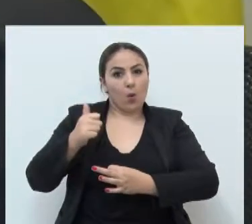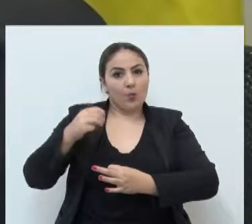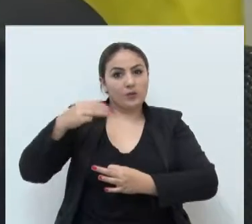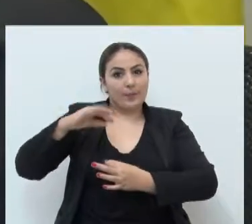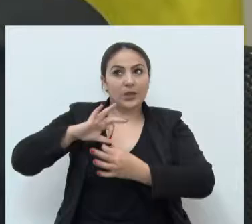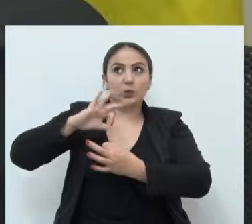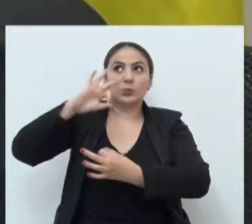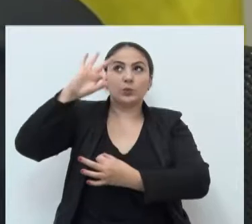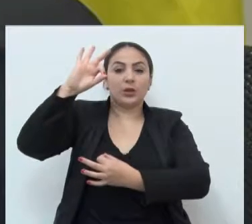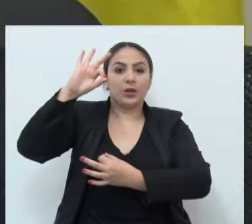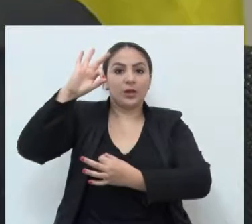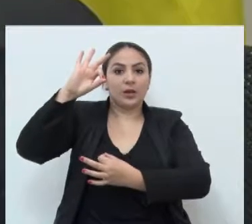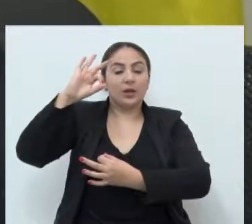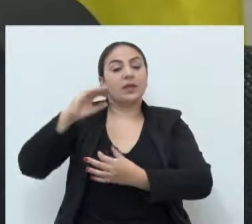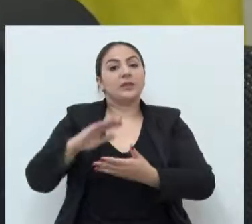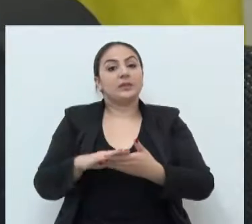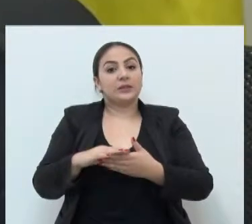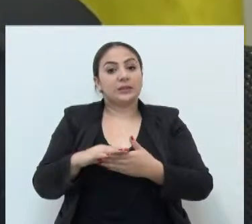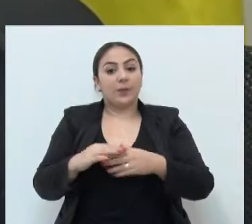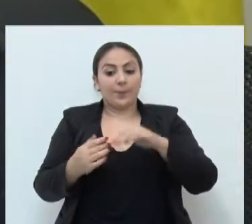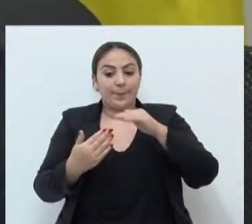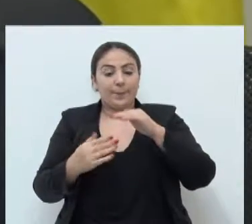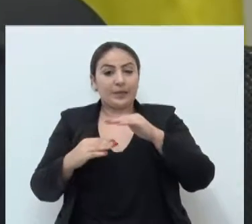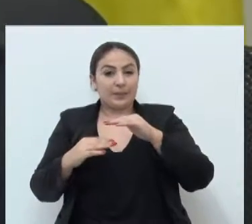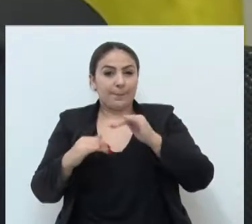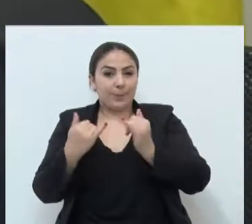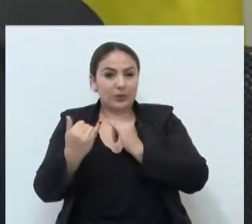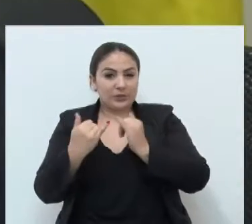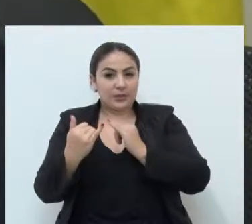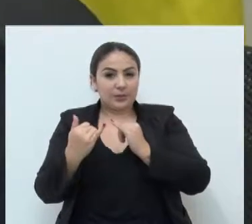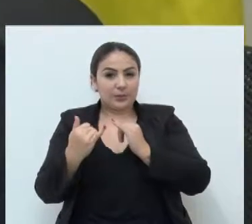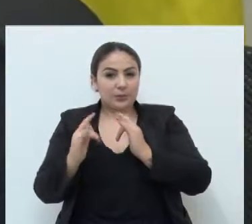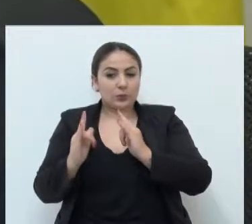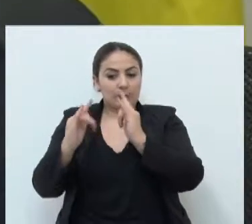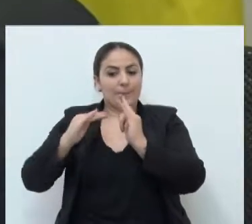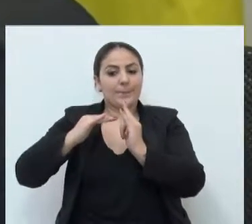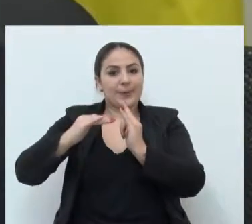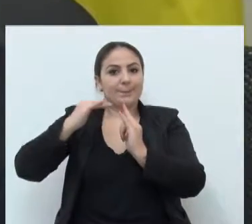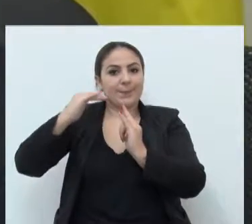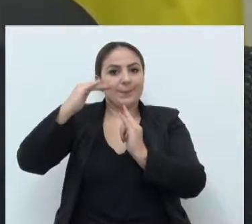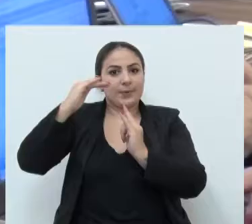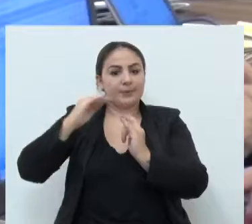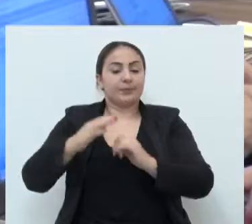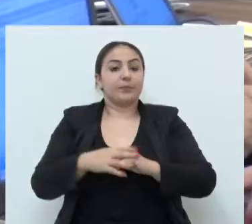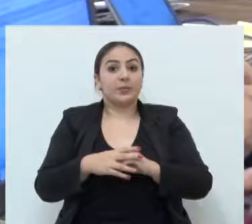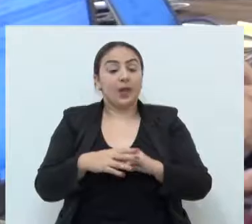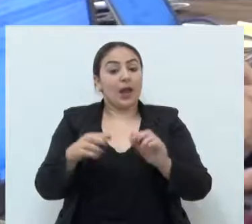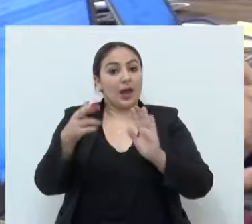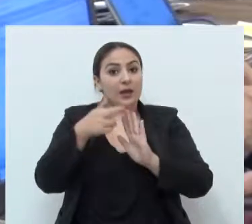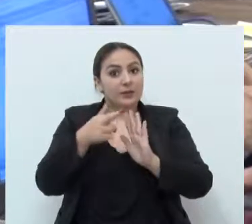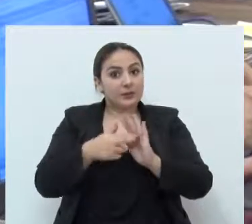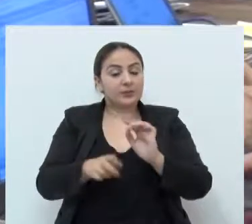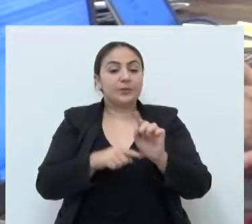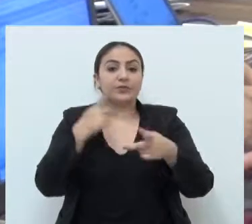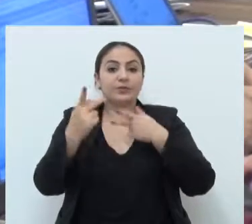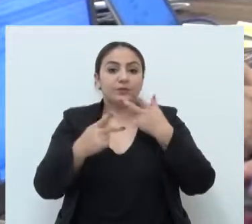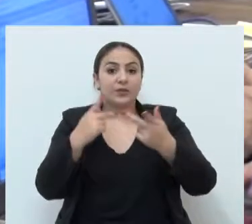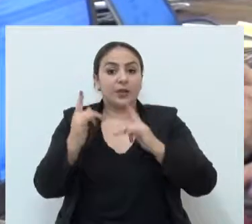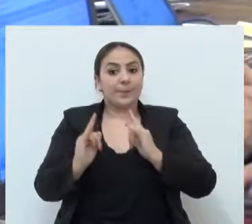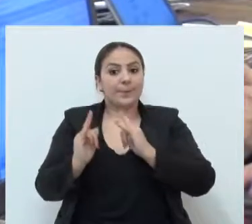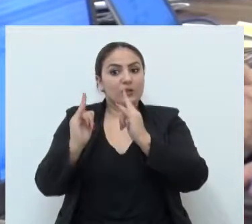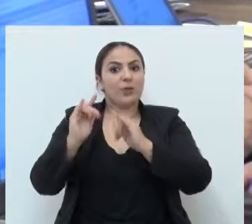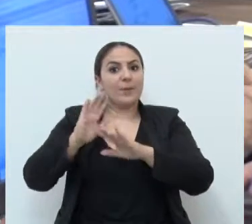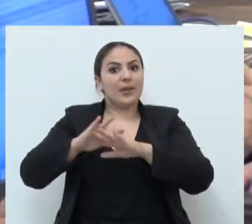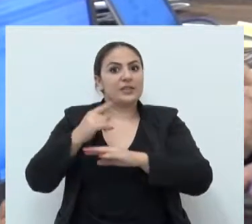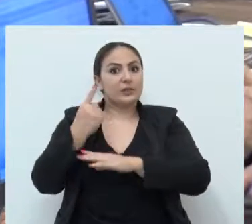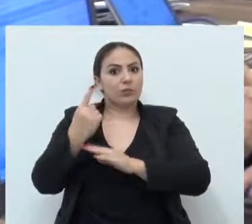11 metros na vertical superior entre os pavimentos de menor e maior cota. A norma também prevê que nos prédios